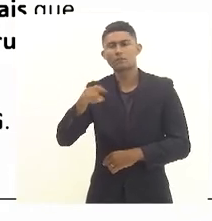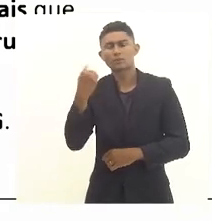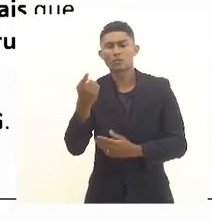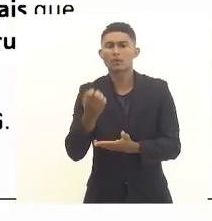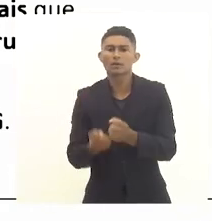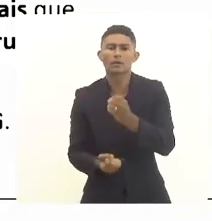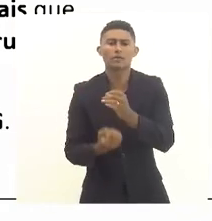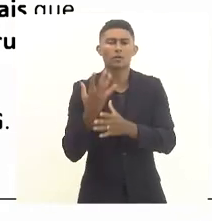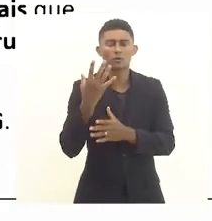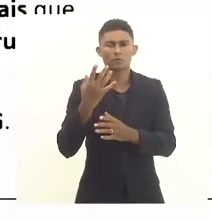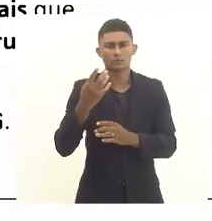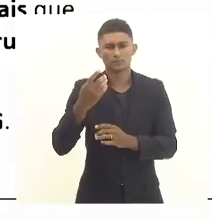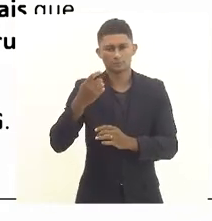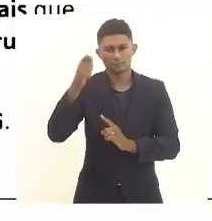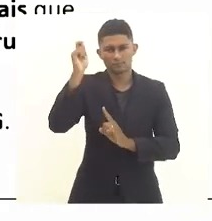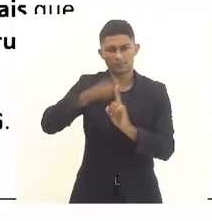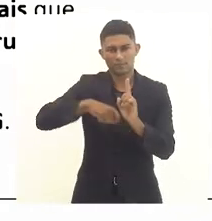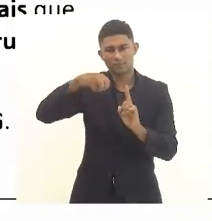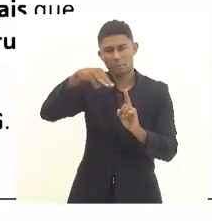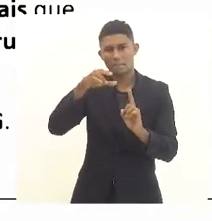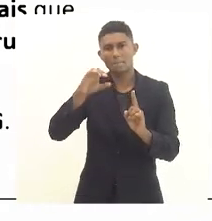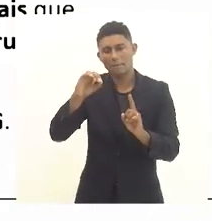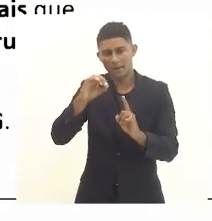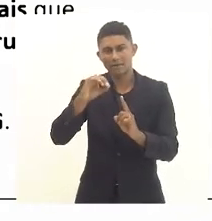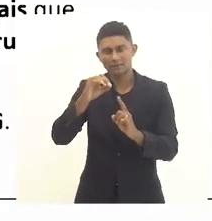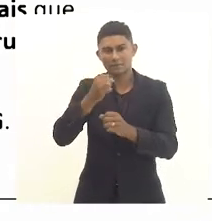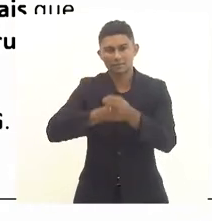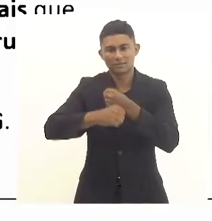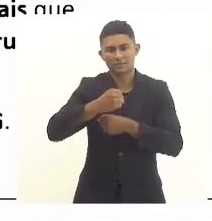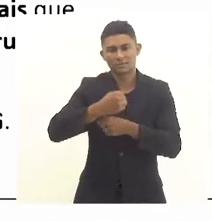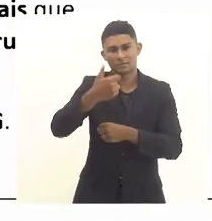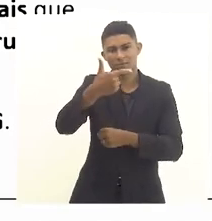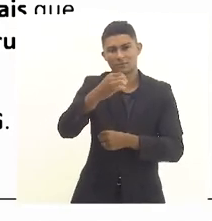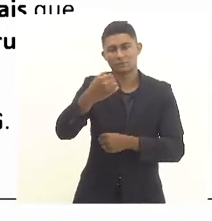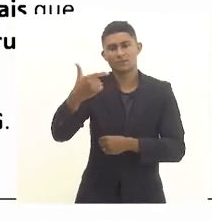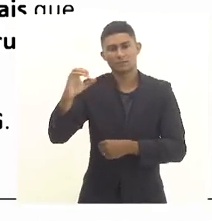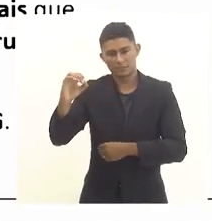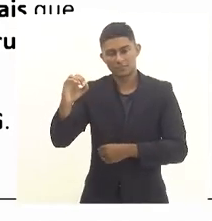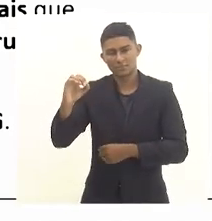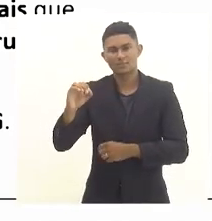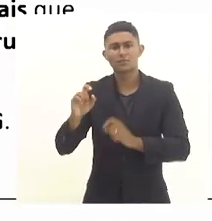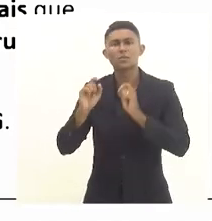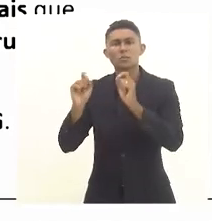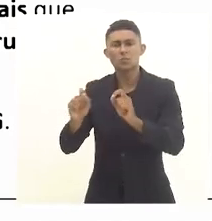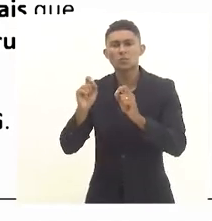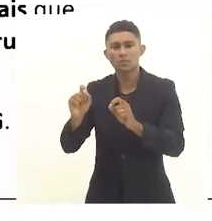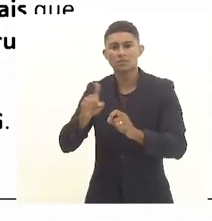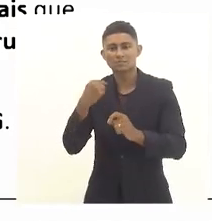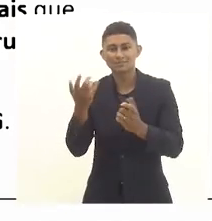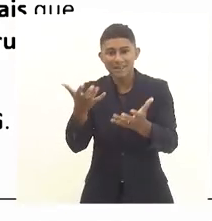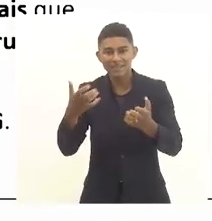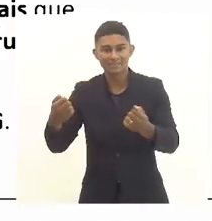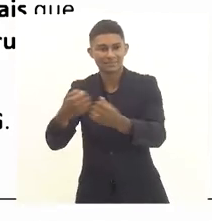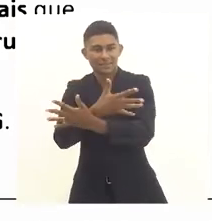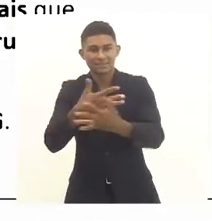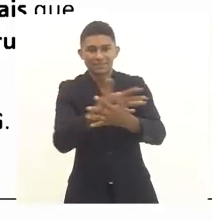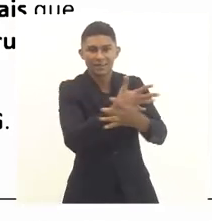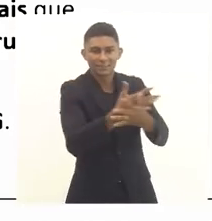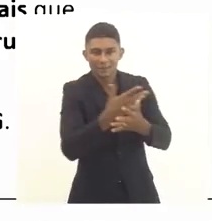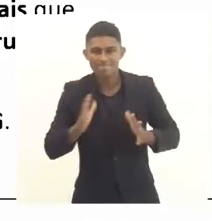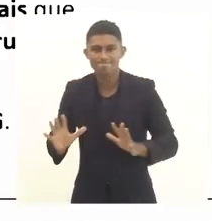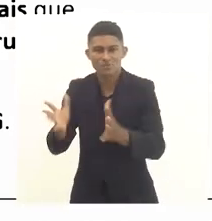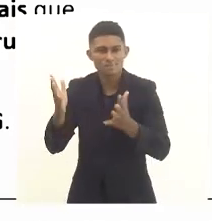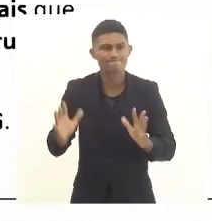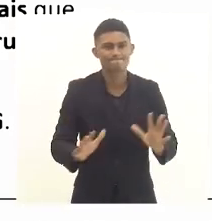ano do movimento na semana passada, e que se dedica integralmente a incentivar os municípios brasileiros a